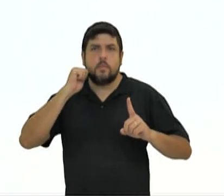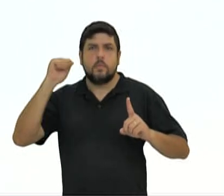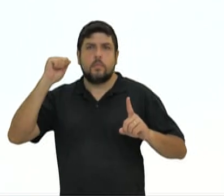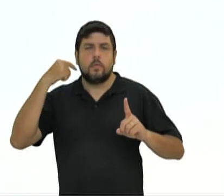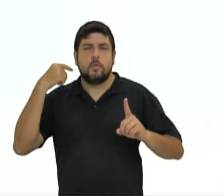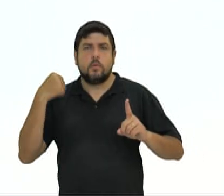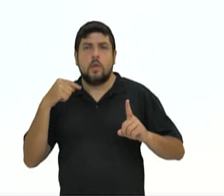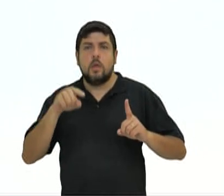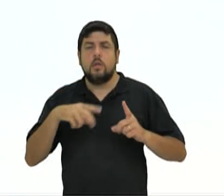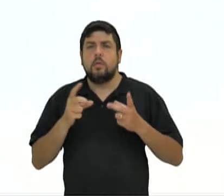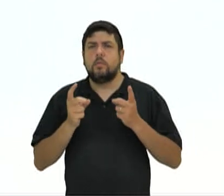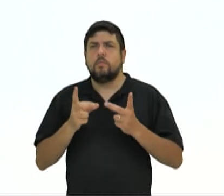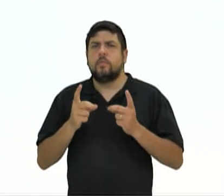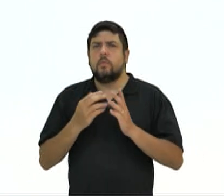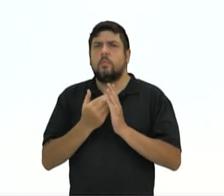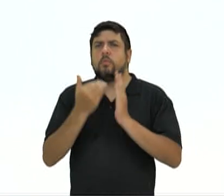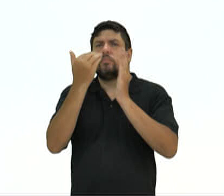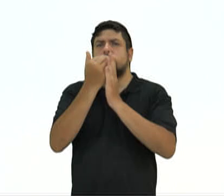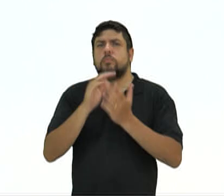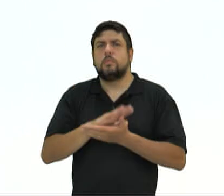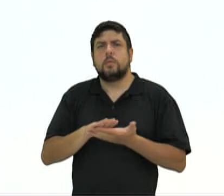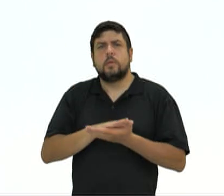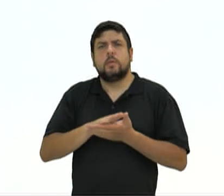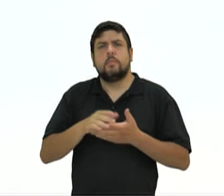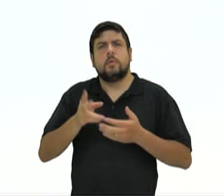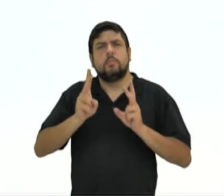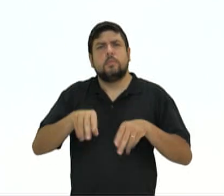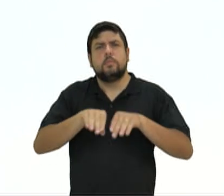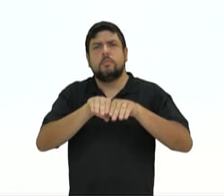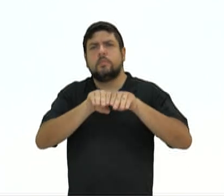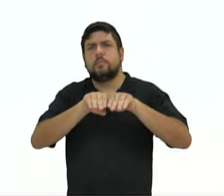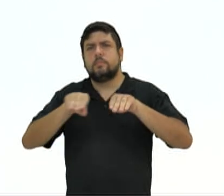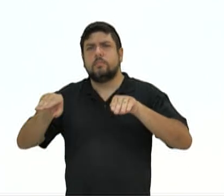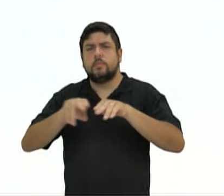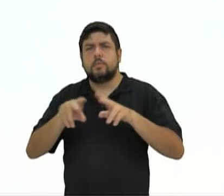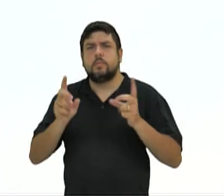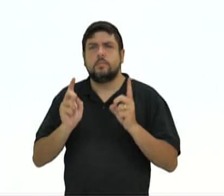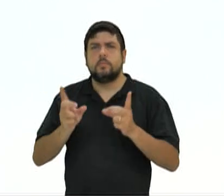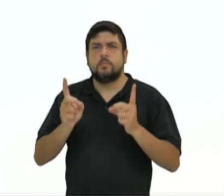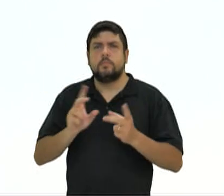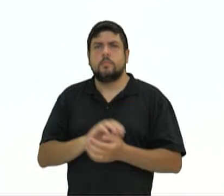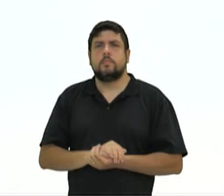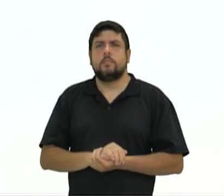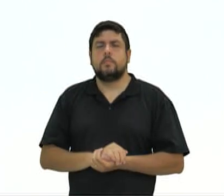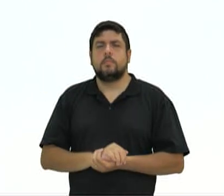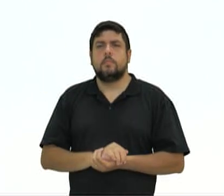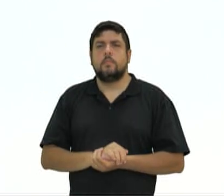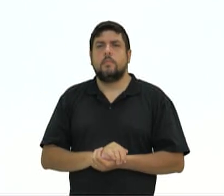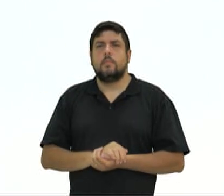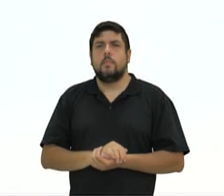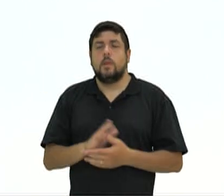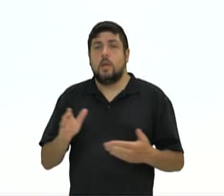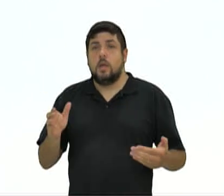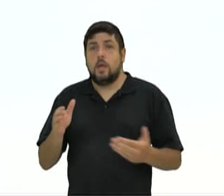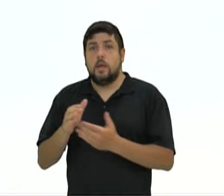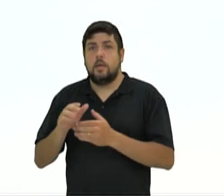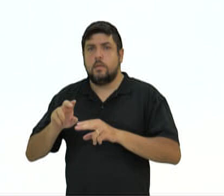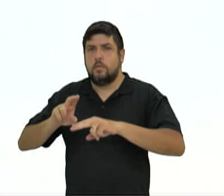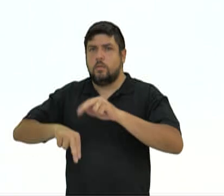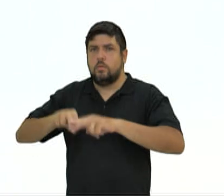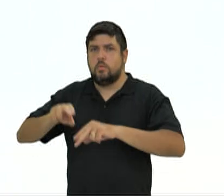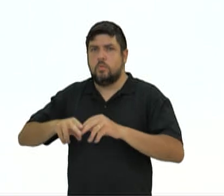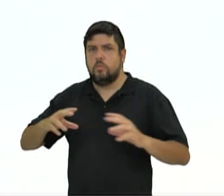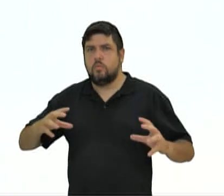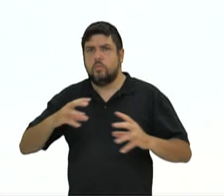houve aumento de vendas, né? Foram a mesma quantidade de unidades vendidas. E até junho foram vendidos